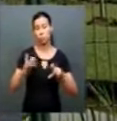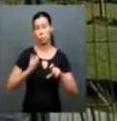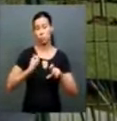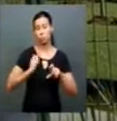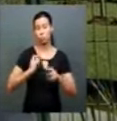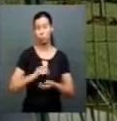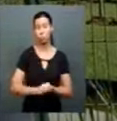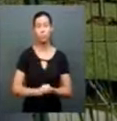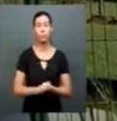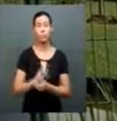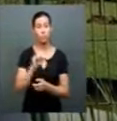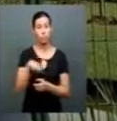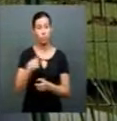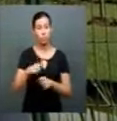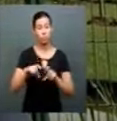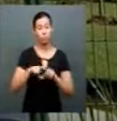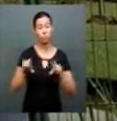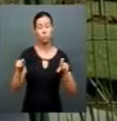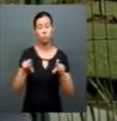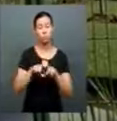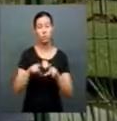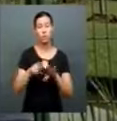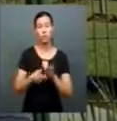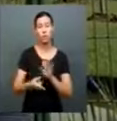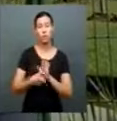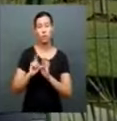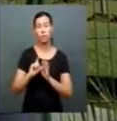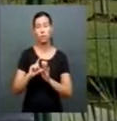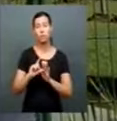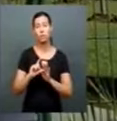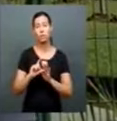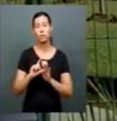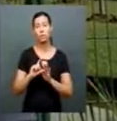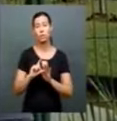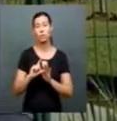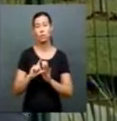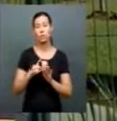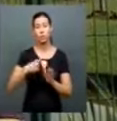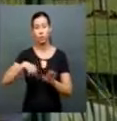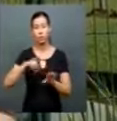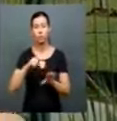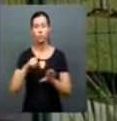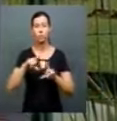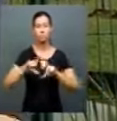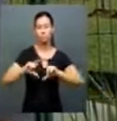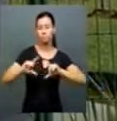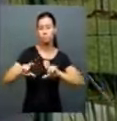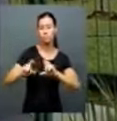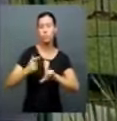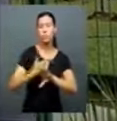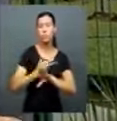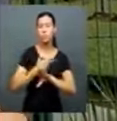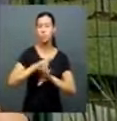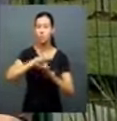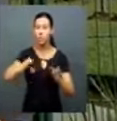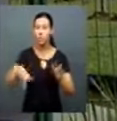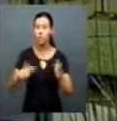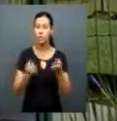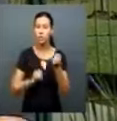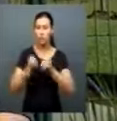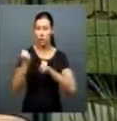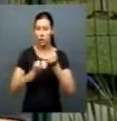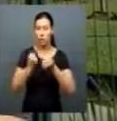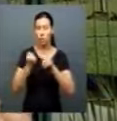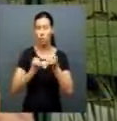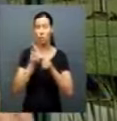como que ela consegue fazer essa leitura? A partir de um treinamento que a gente fez com diversos carros, dela olhar os carros passando e lendo as